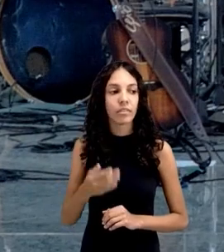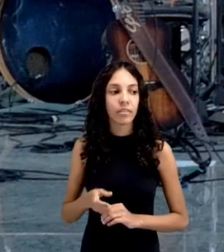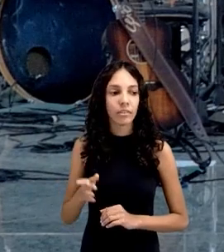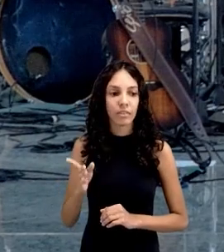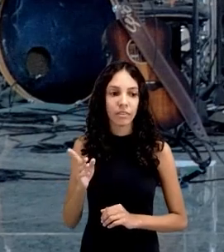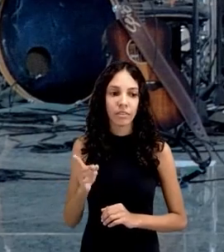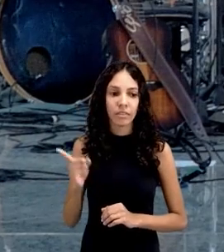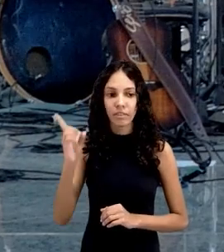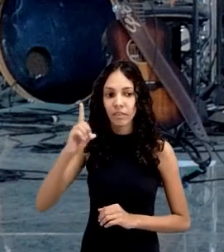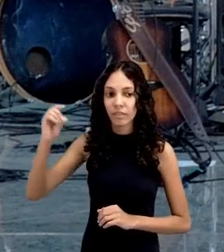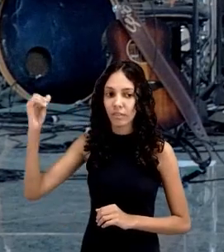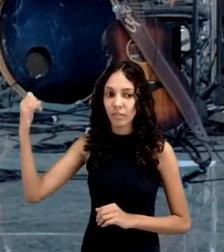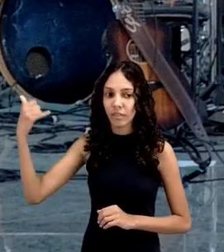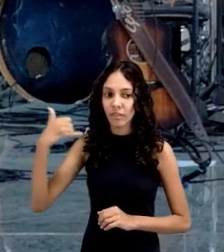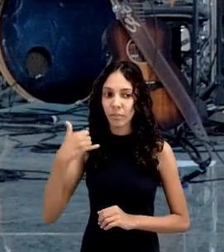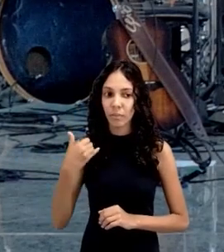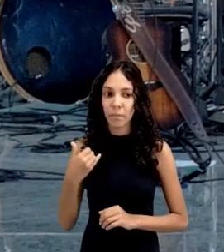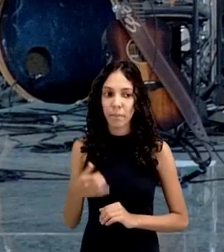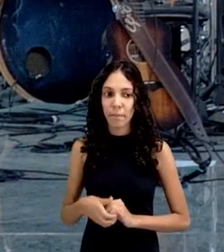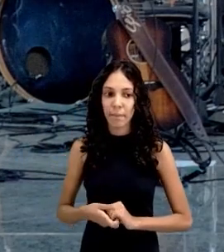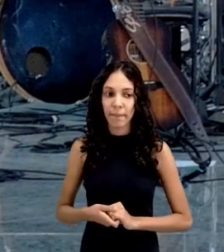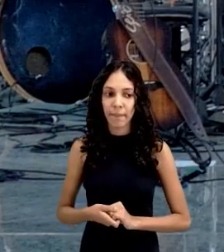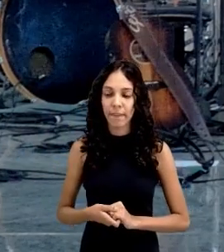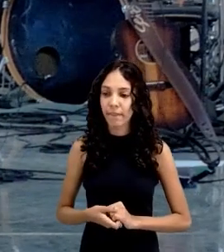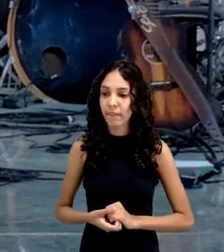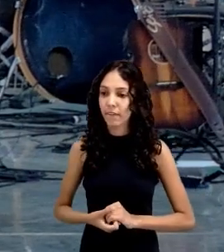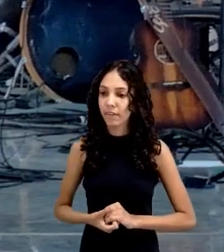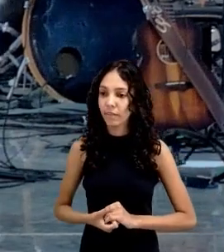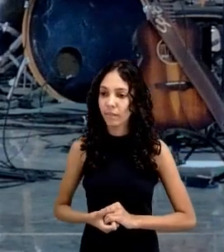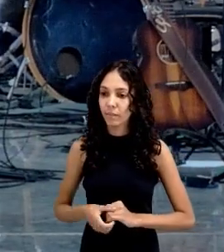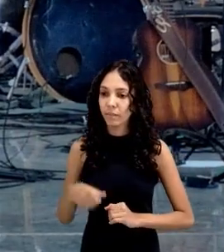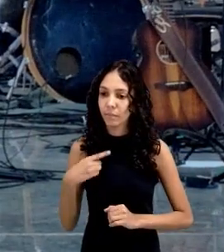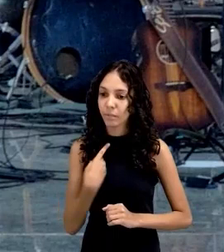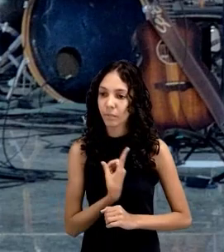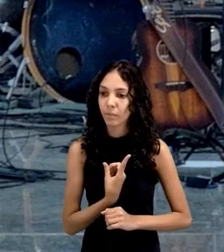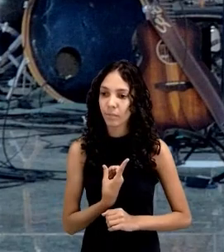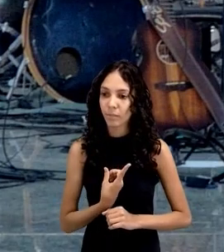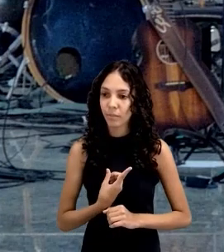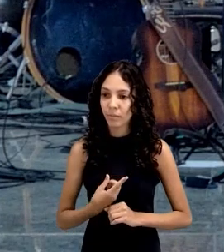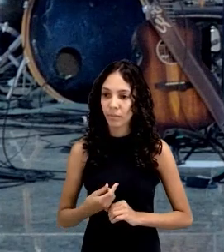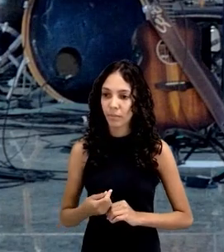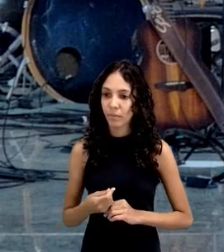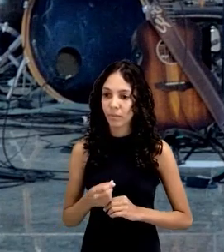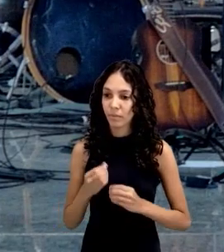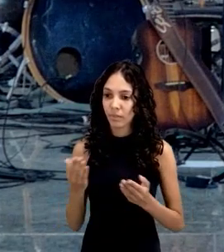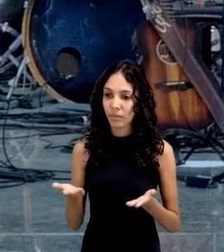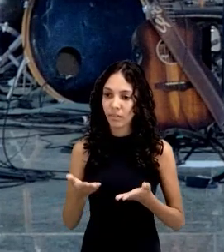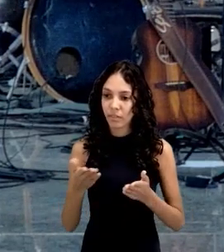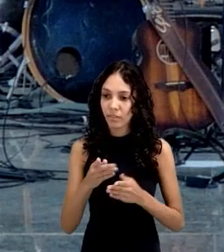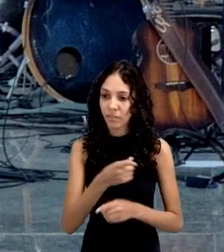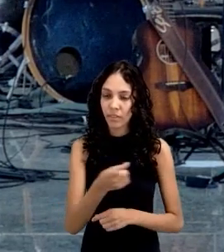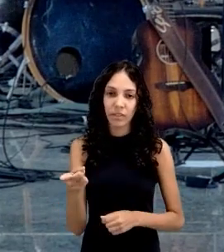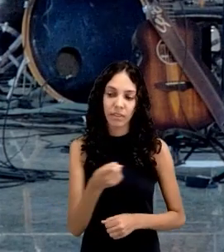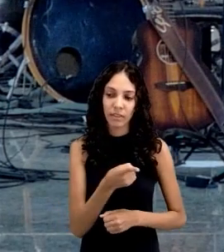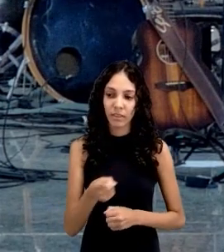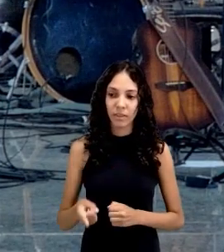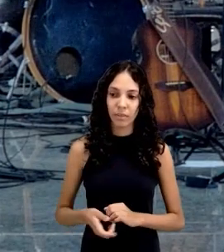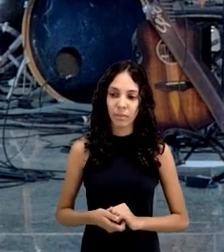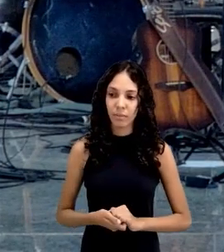realmente. Eu queria encorajar a igreja a manter-se nesse processo de santificação. Ouvir a palavra do